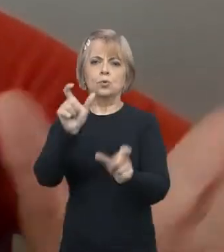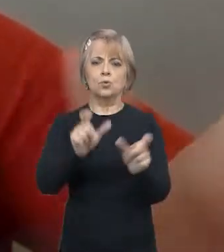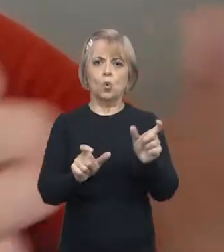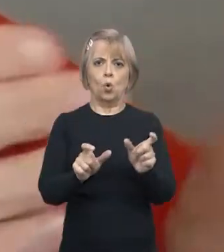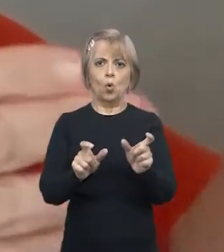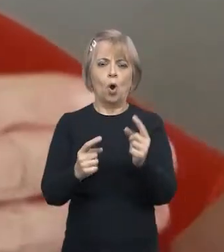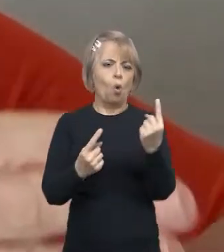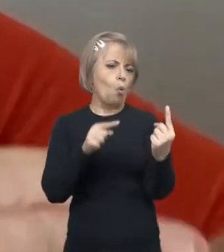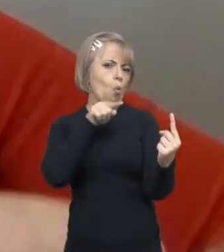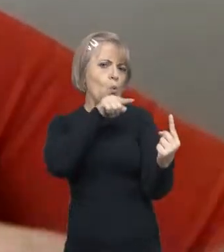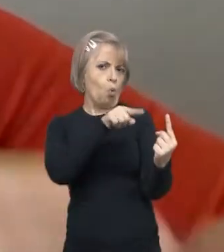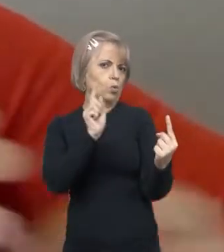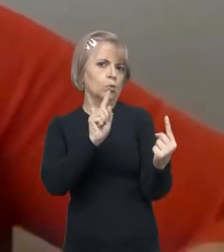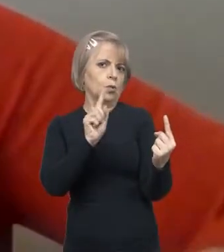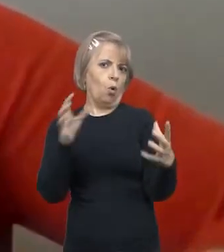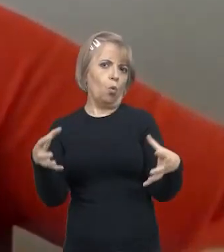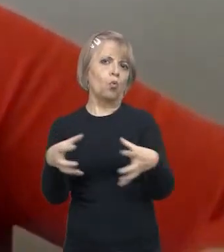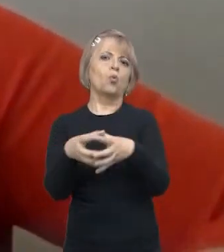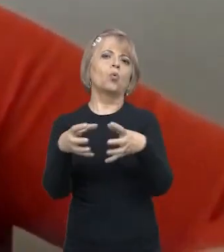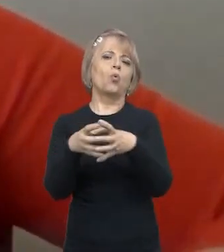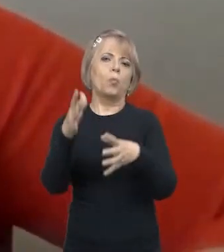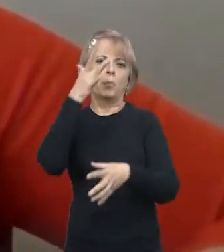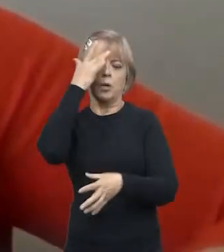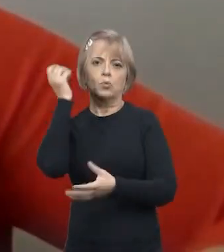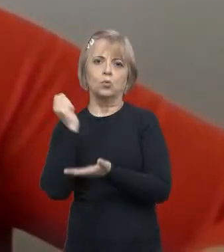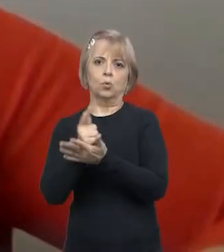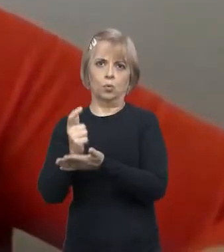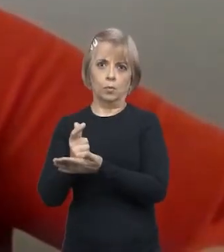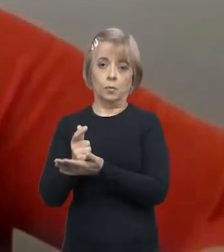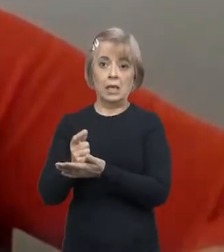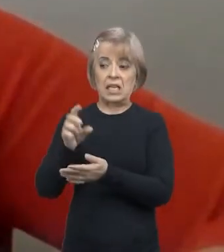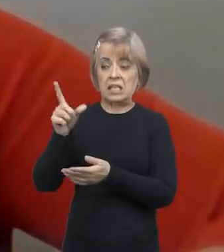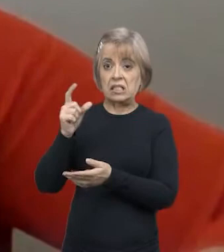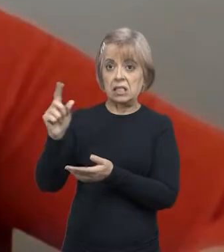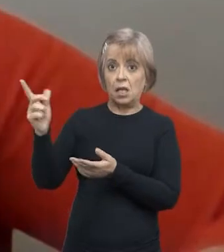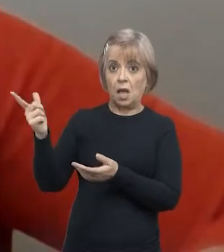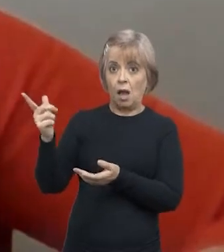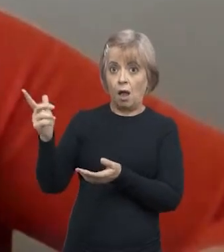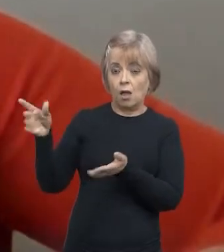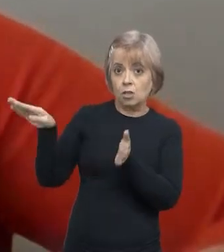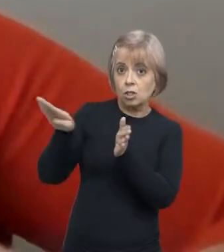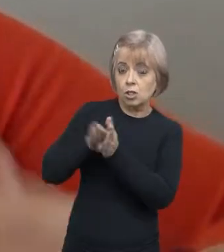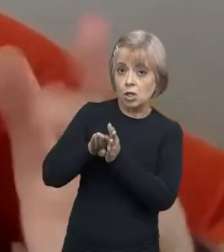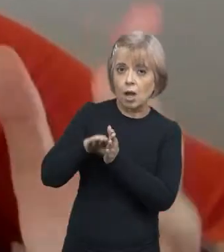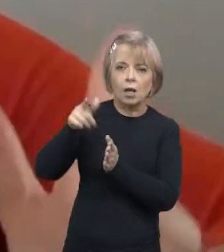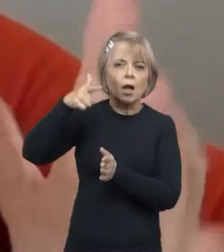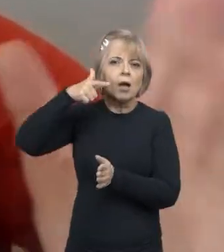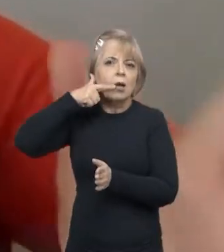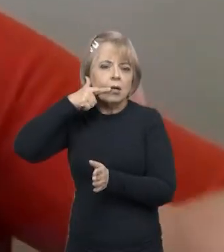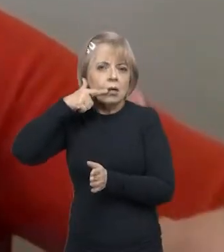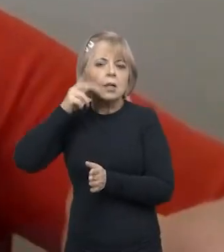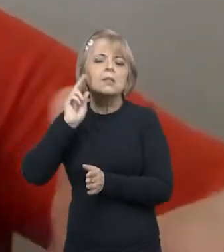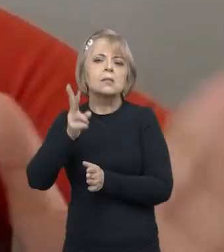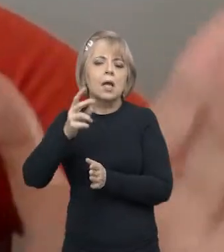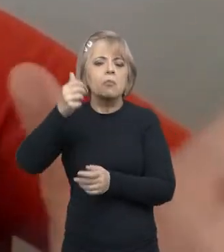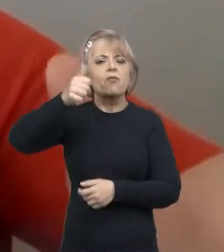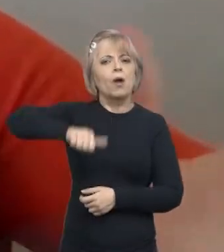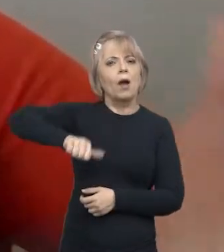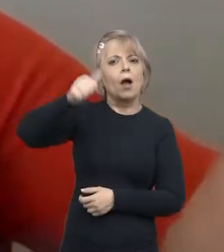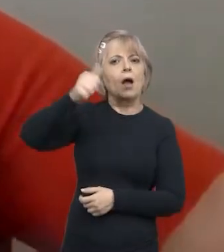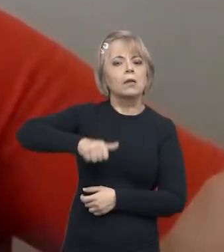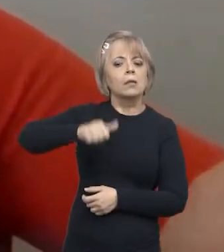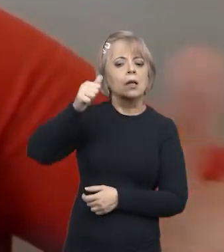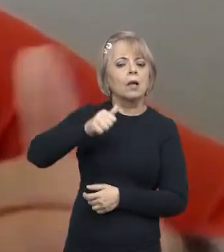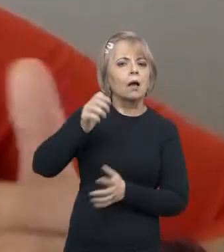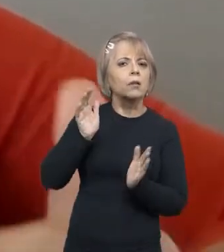atuar em favor de um único consumidor. Então, quando nós recebemos uma reclamação, recebemos uma denúncia pela ouvidoria, ela sempre vai ser analisada sob